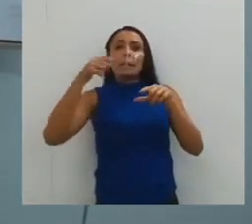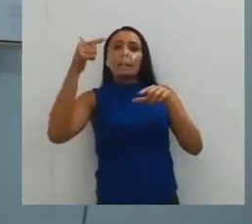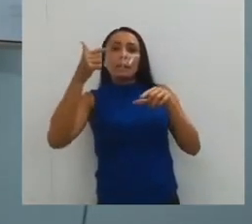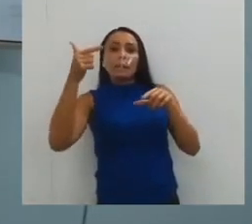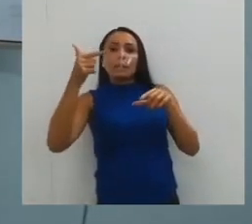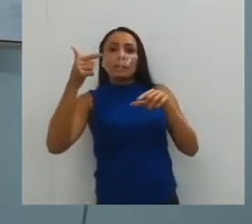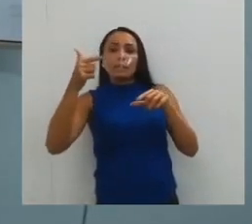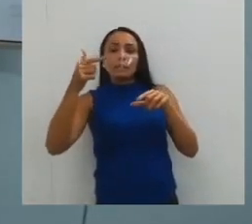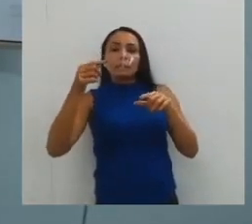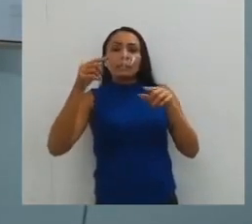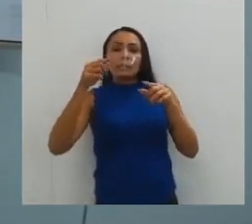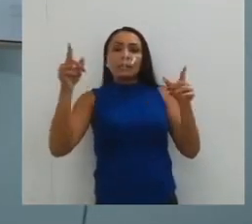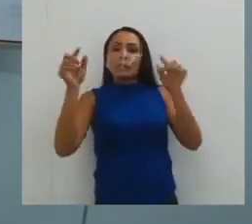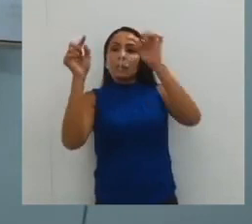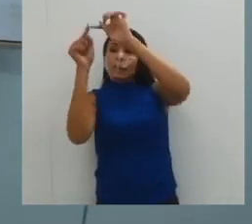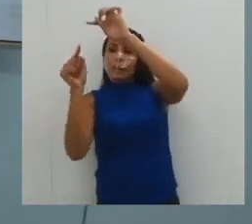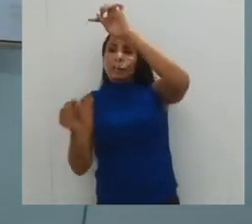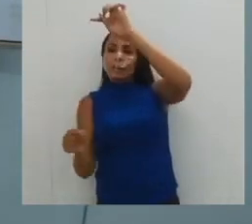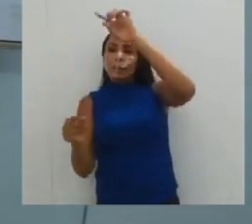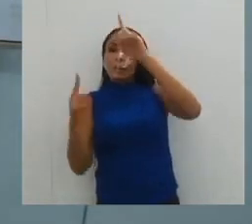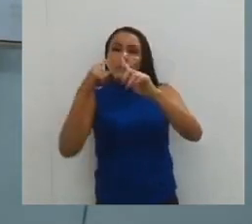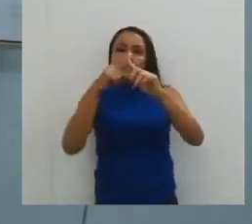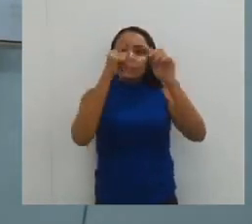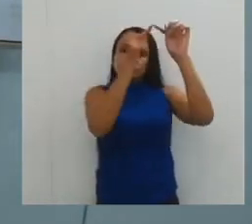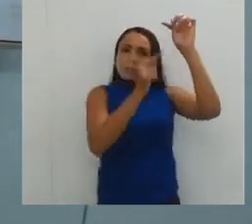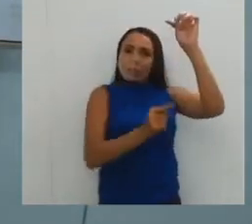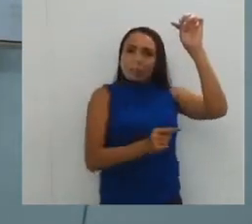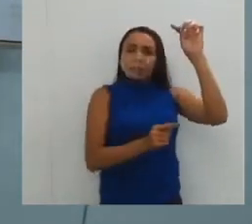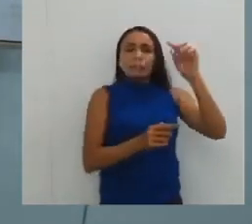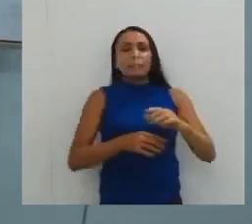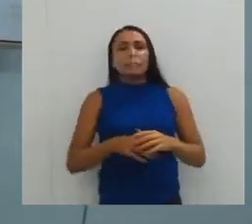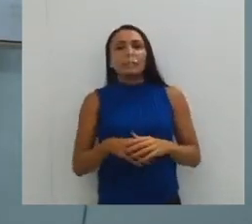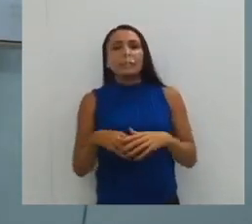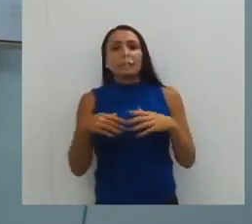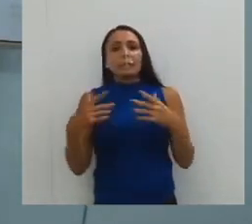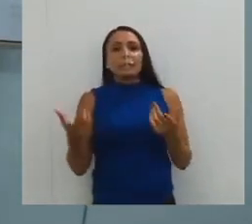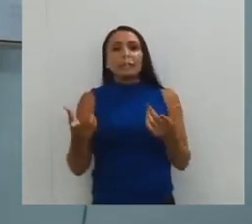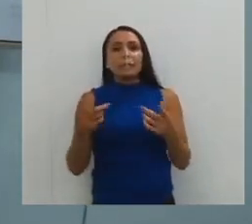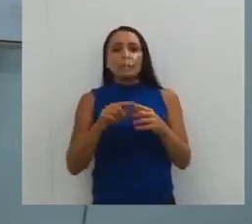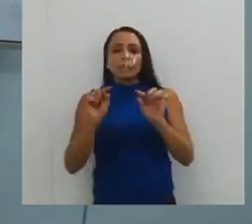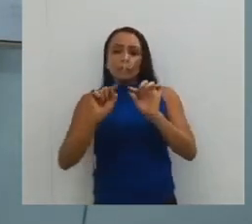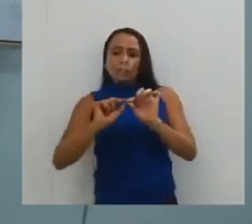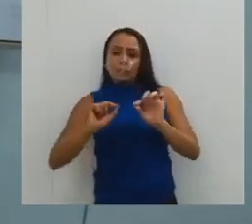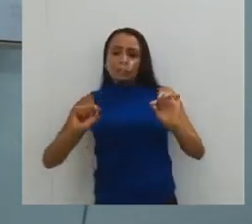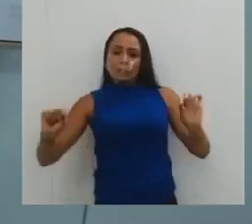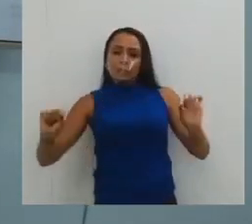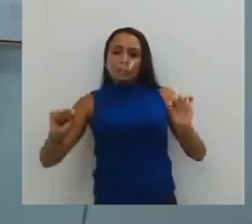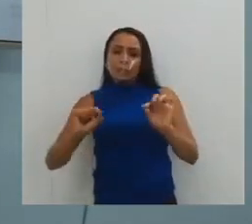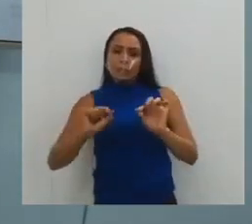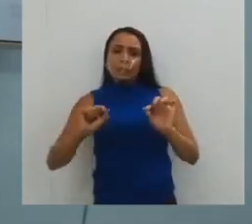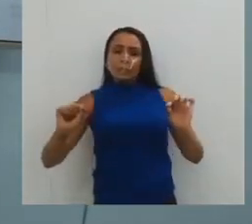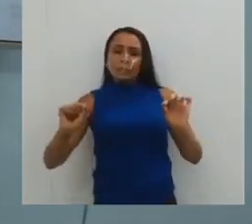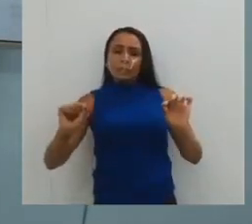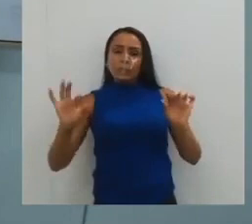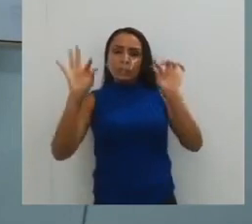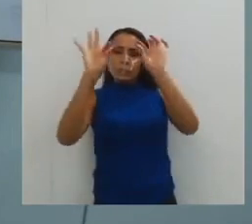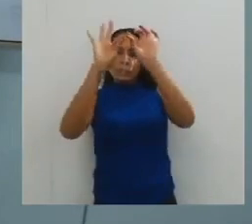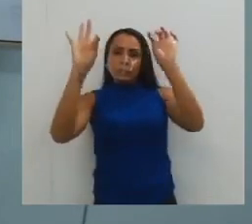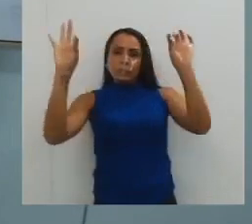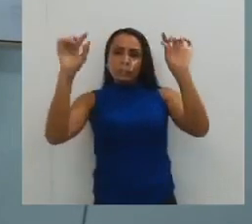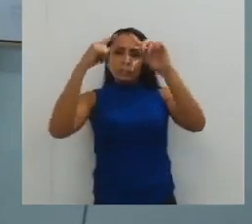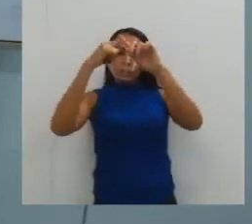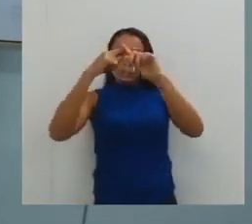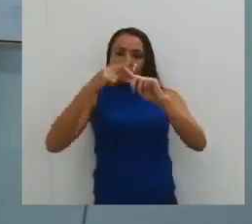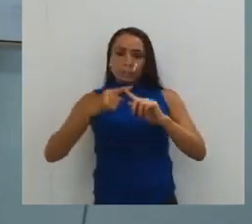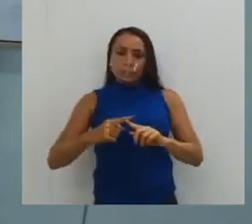lado vezes lado, beleza? Então, ó, a gente vai fazer esse lado vezes esse e